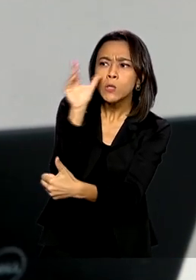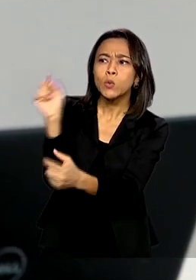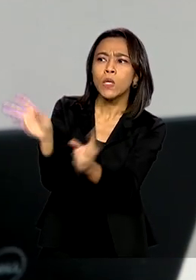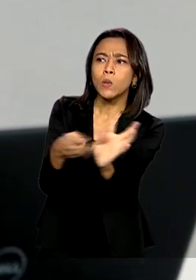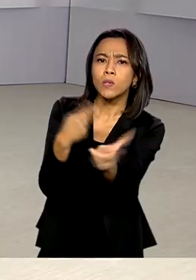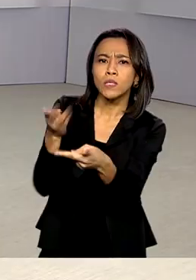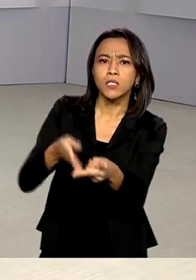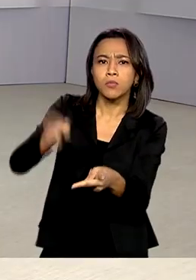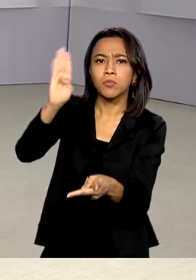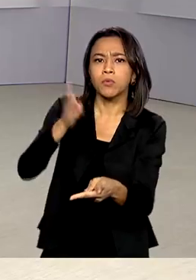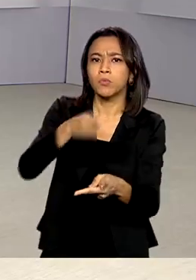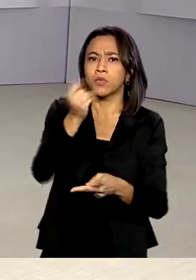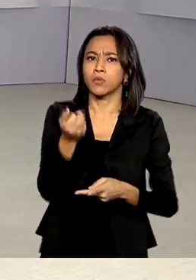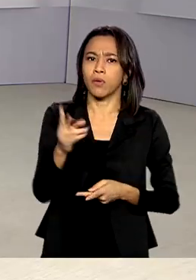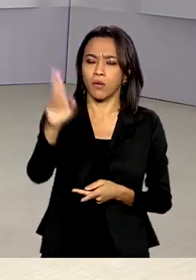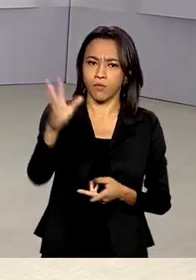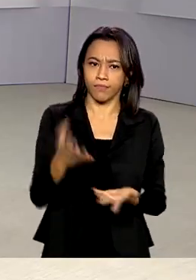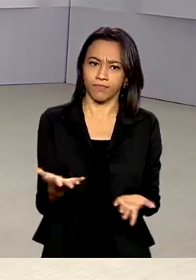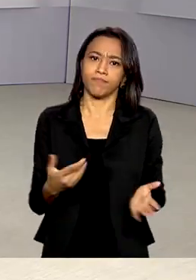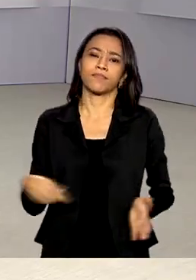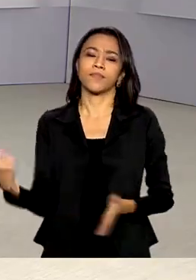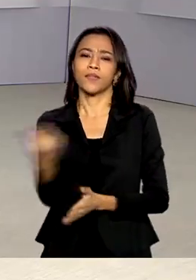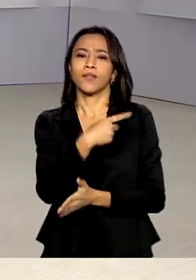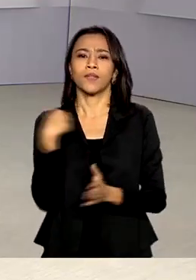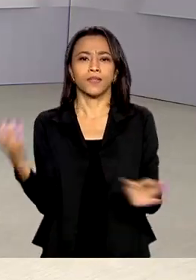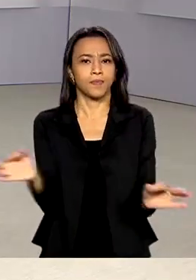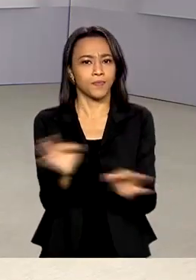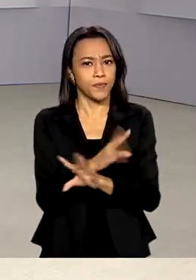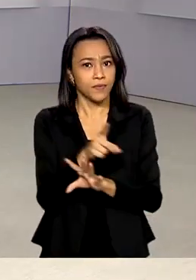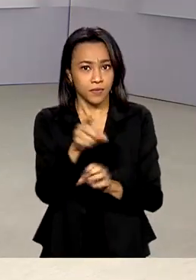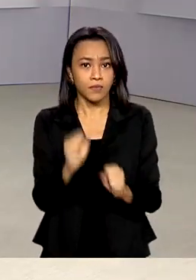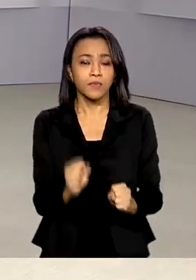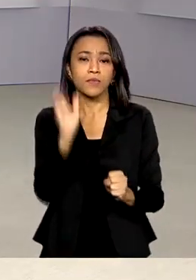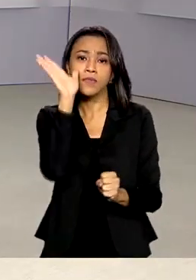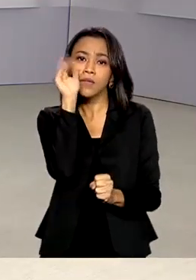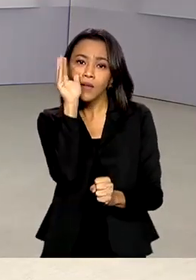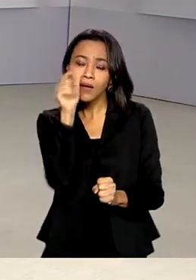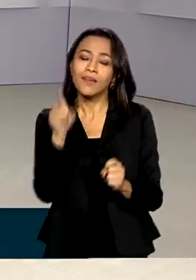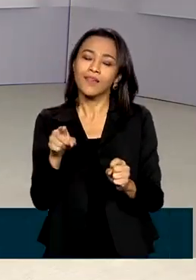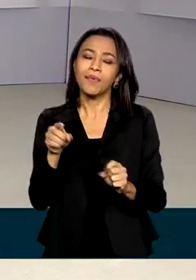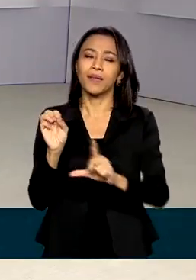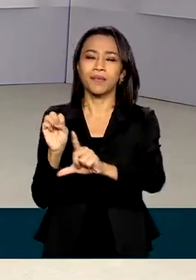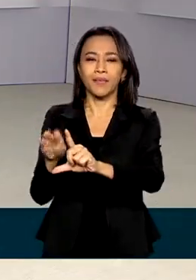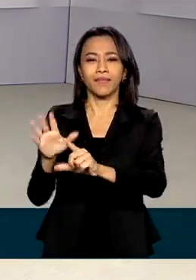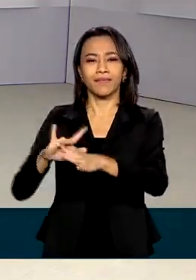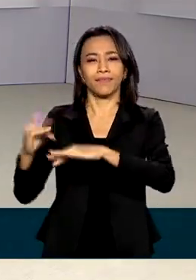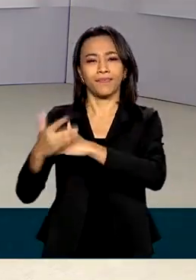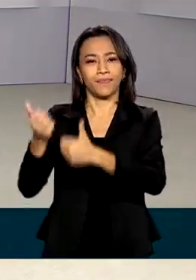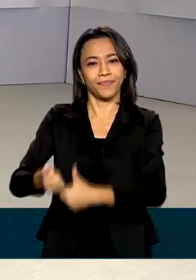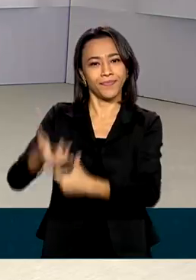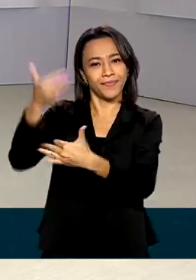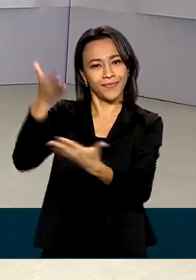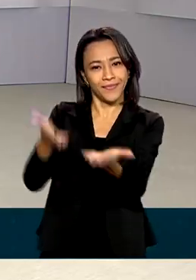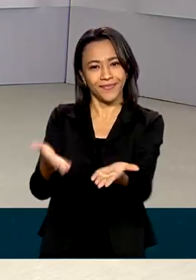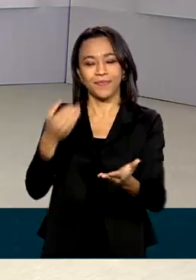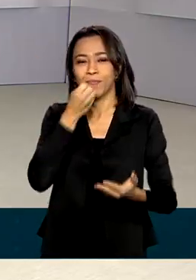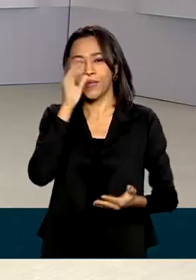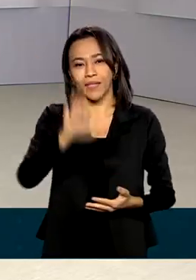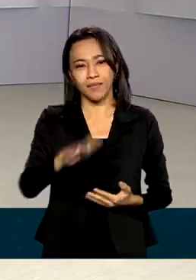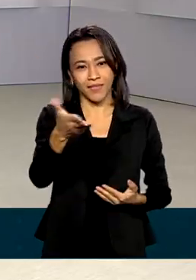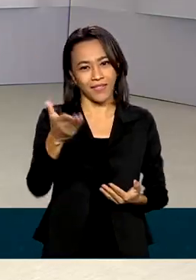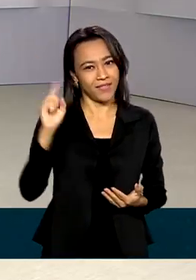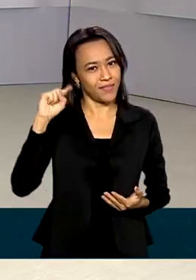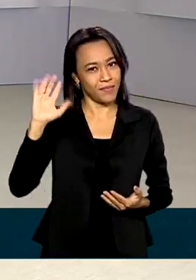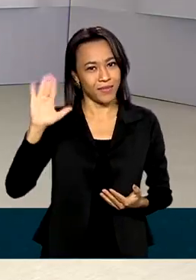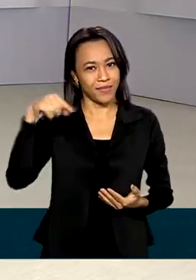nossas obras. A gente fica por aqui. Você pode nos acompanhar também pelas redes sociais. Uma boa tarde para você e